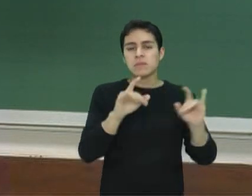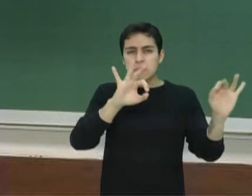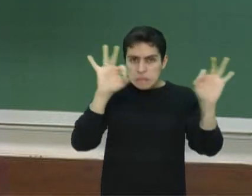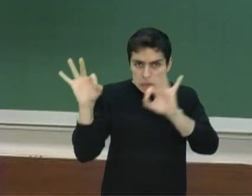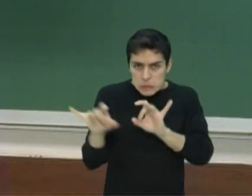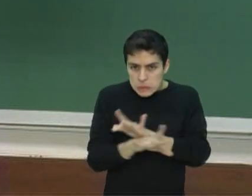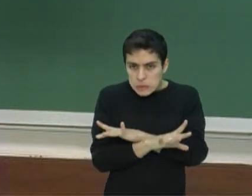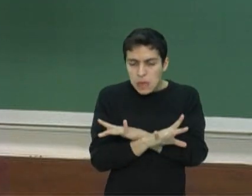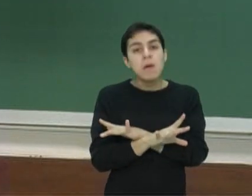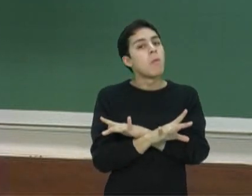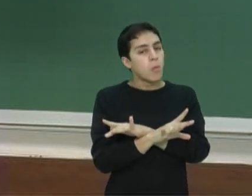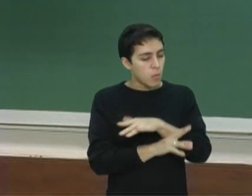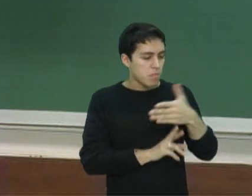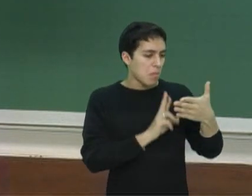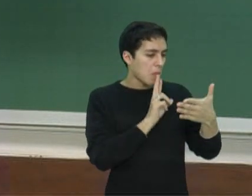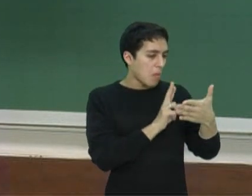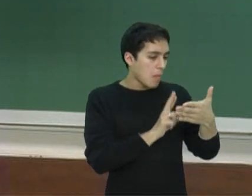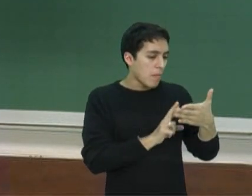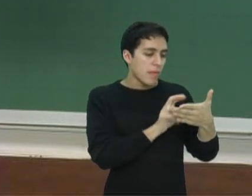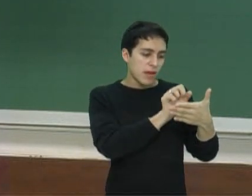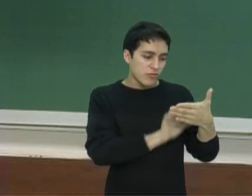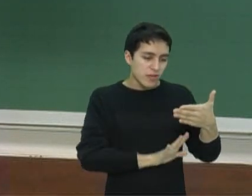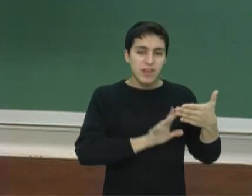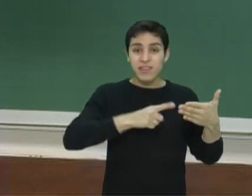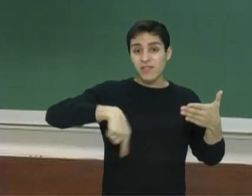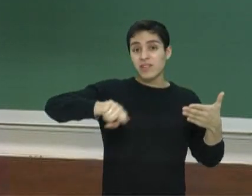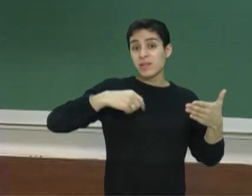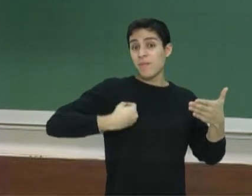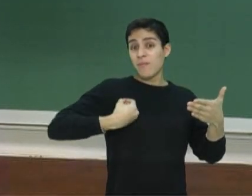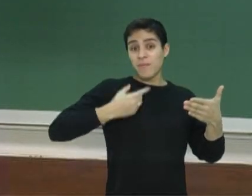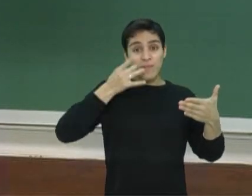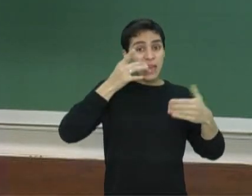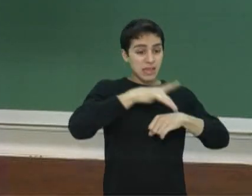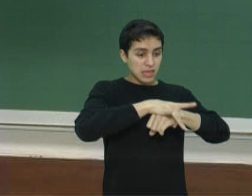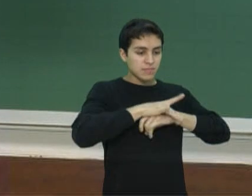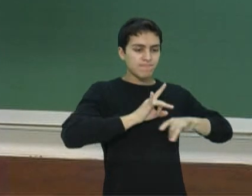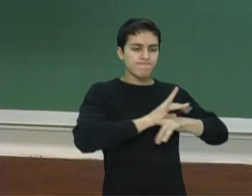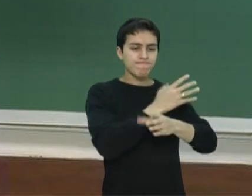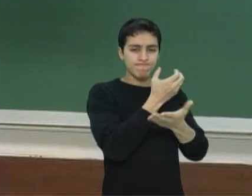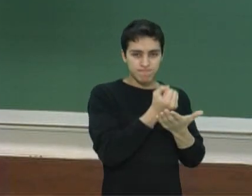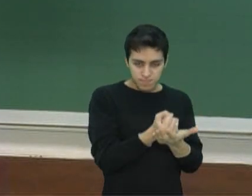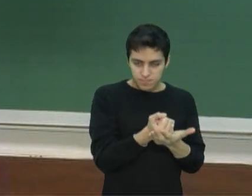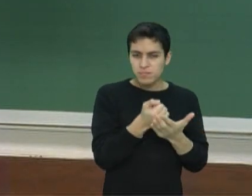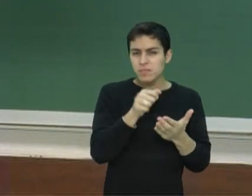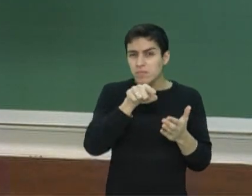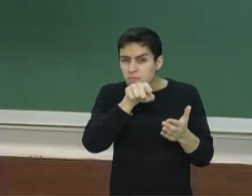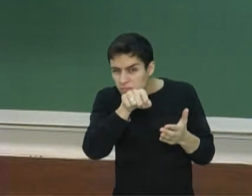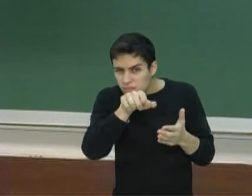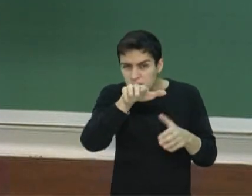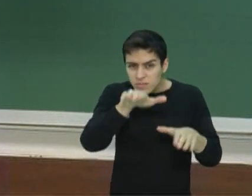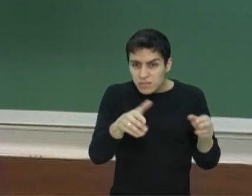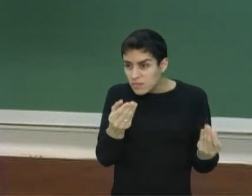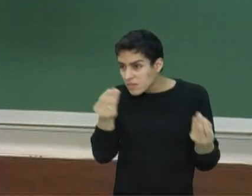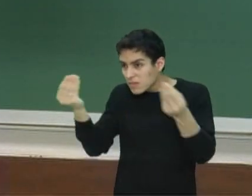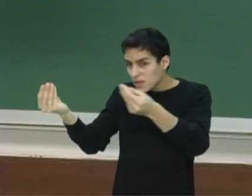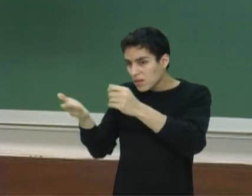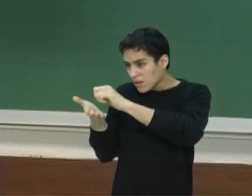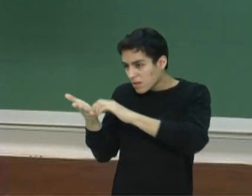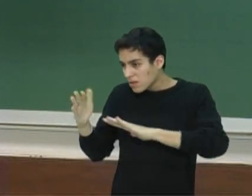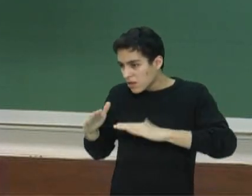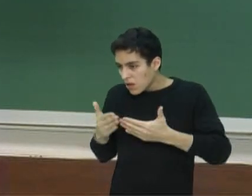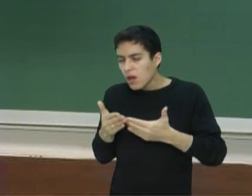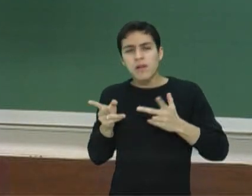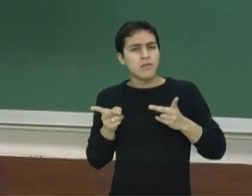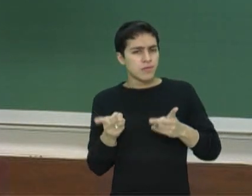atividade obrigatória e garanta assim a sua presença. E você que entrega suas atividades na escola, continue realizando